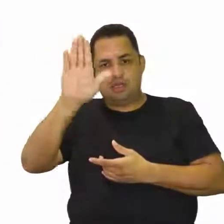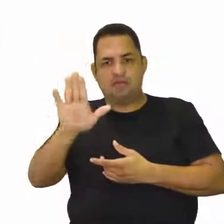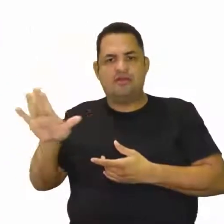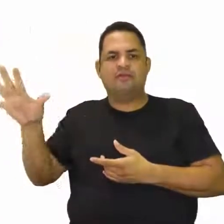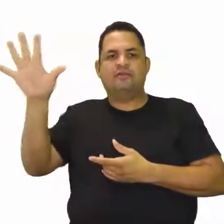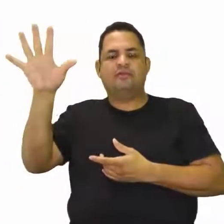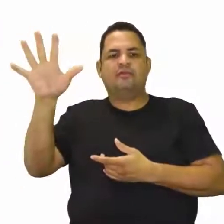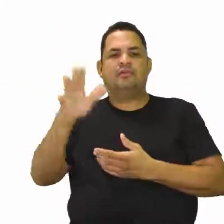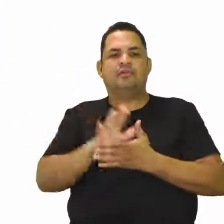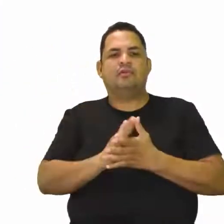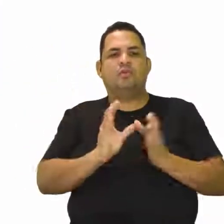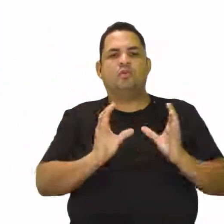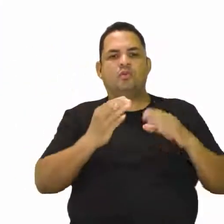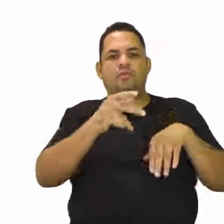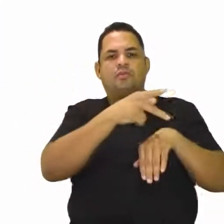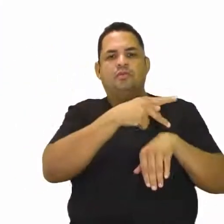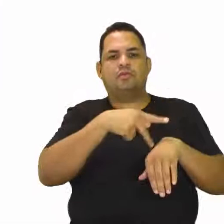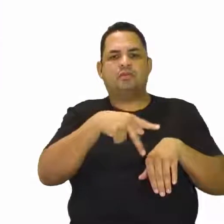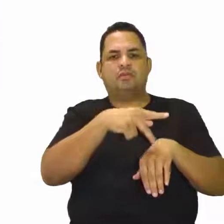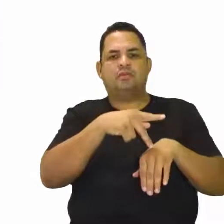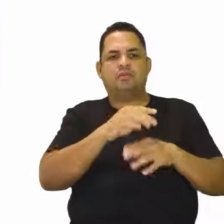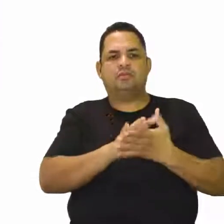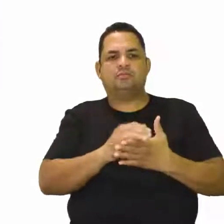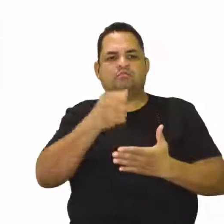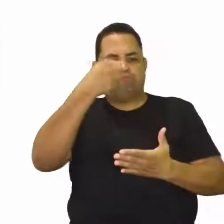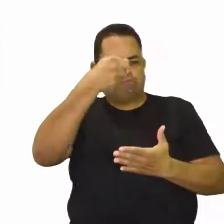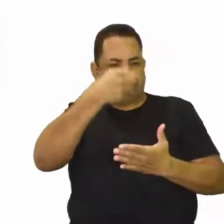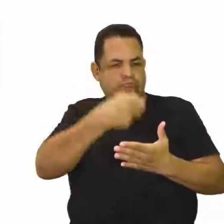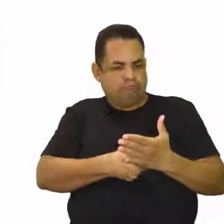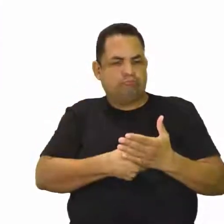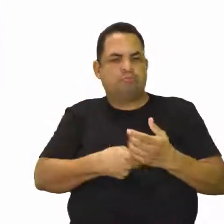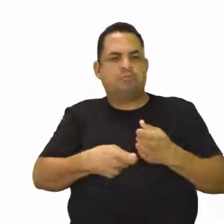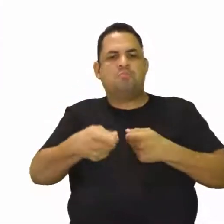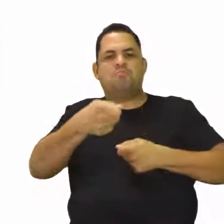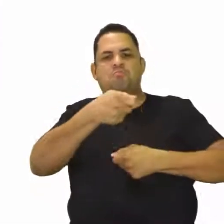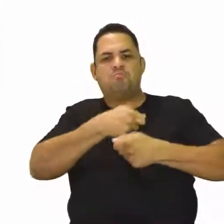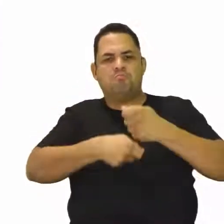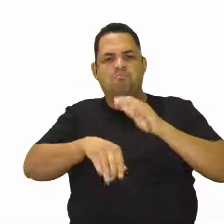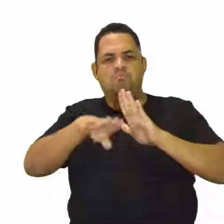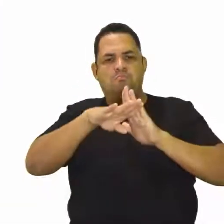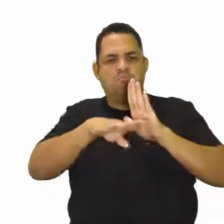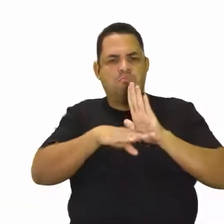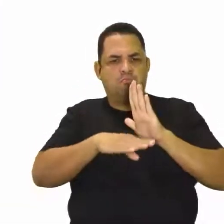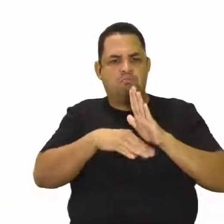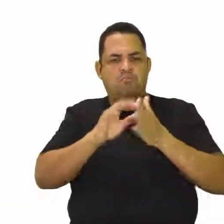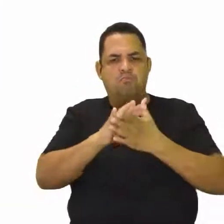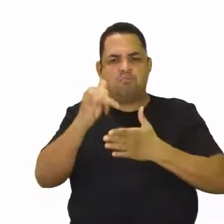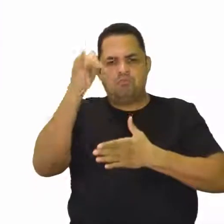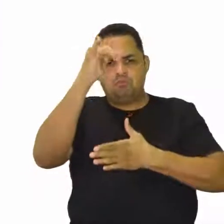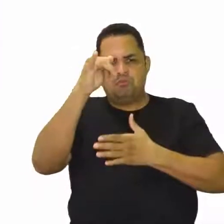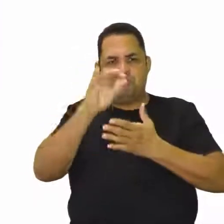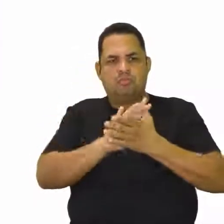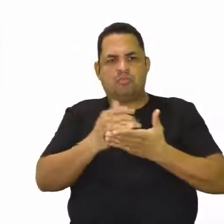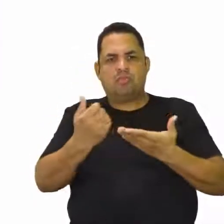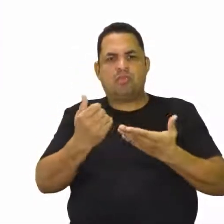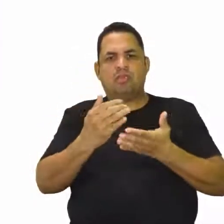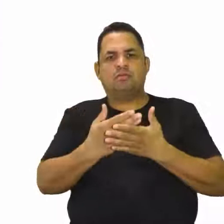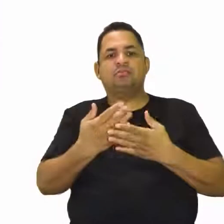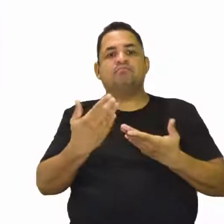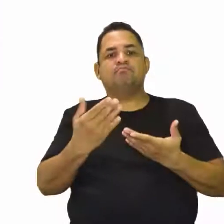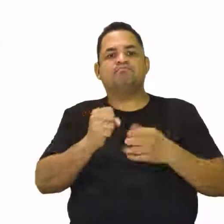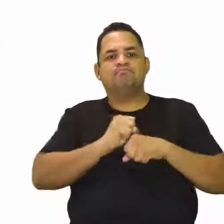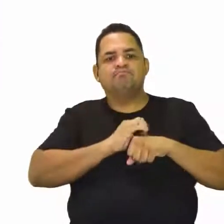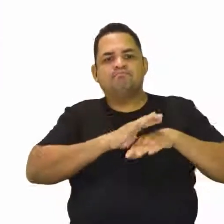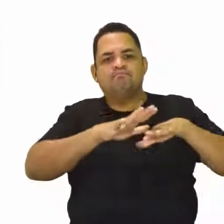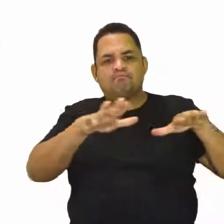Vejam, a Liga das Nações impôs sanções econômicas à Itália, devido à sua